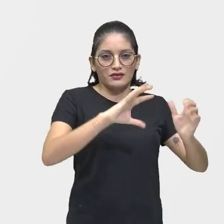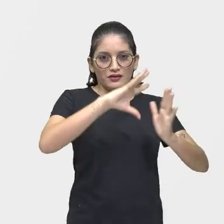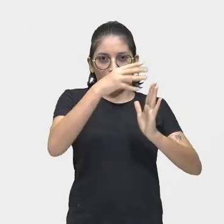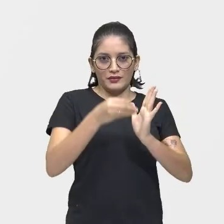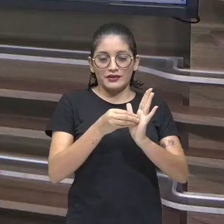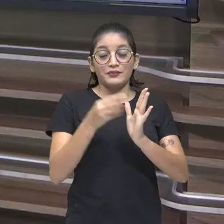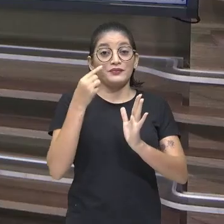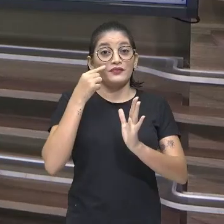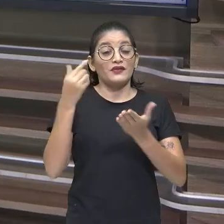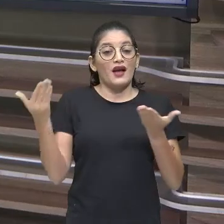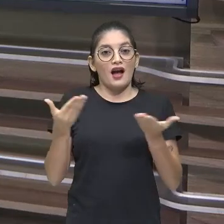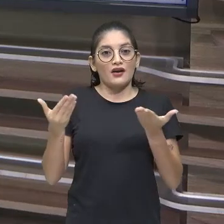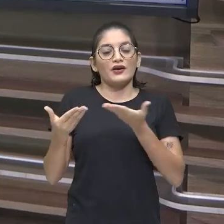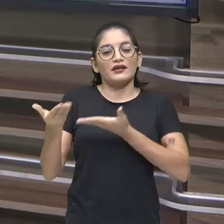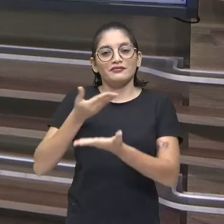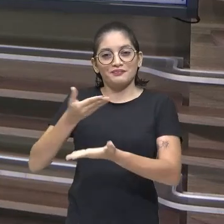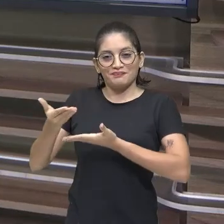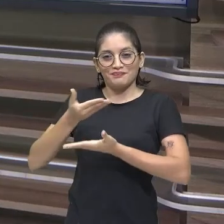interatividade de vocês aqui.